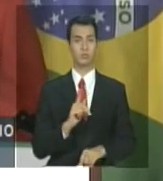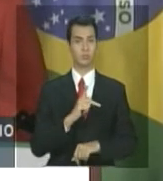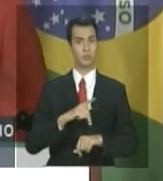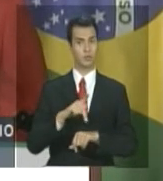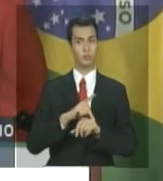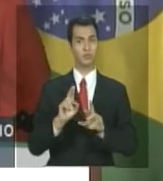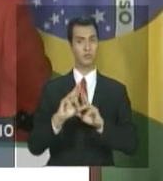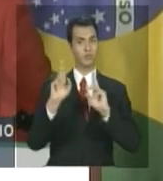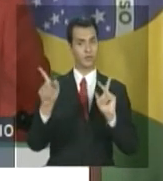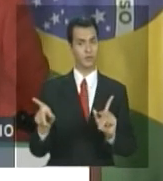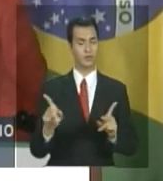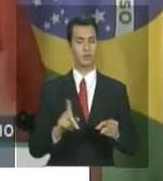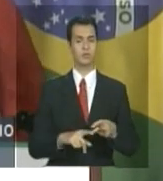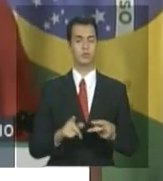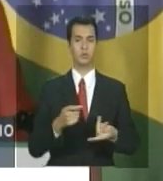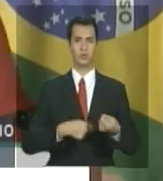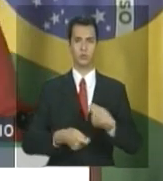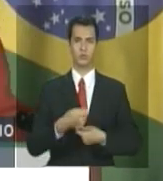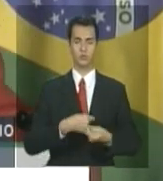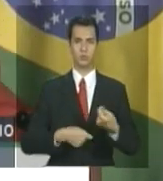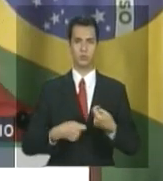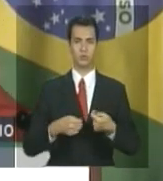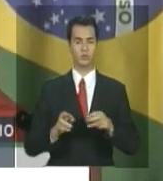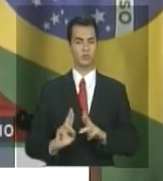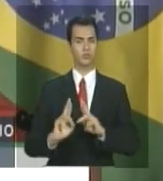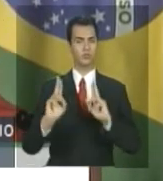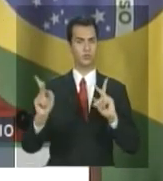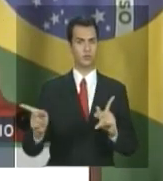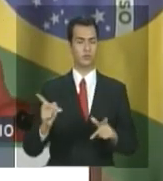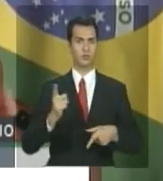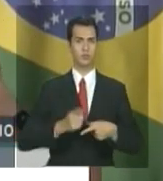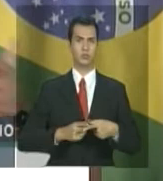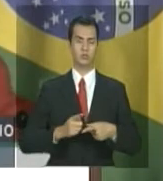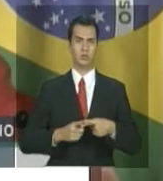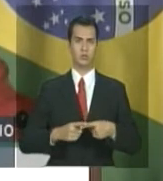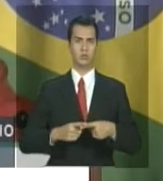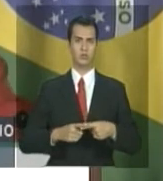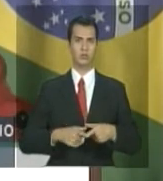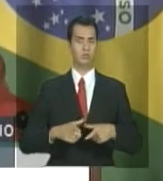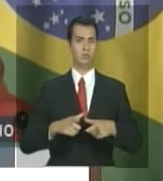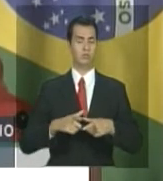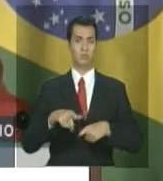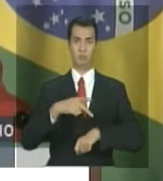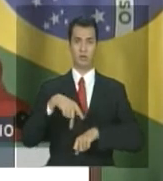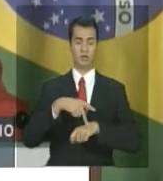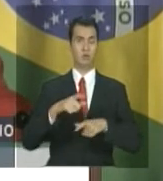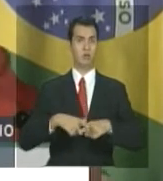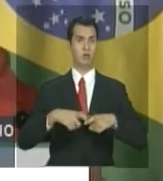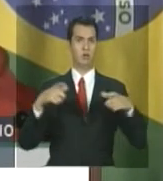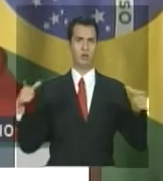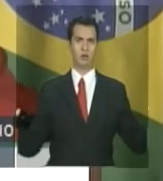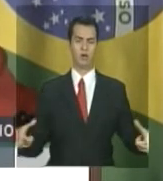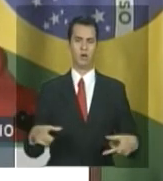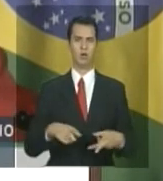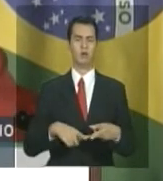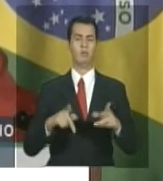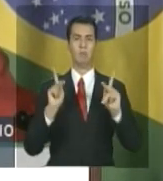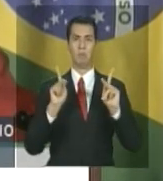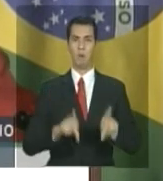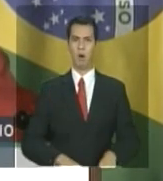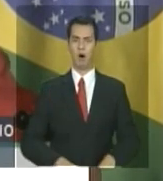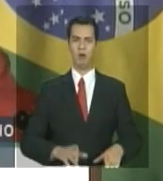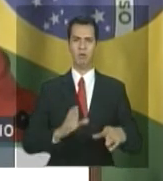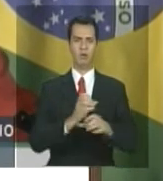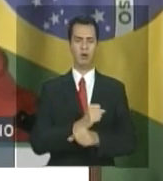que se estendem por territórios continentais, com populações